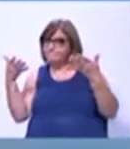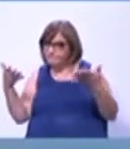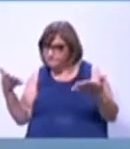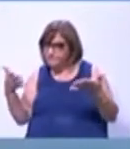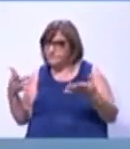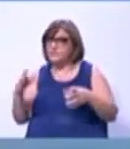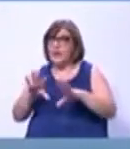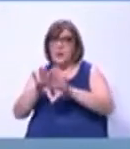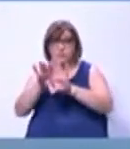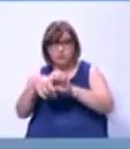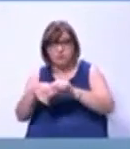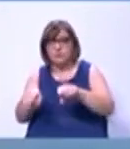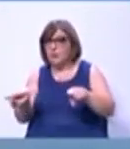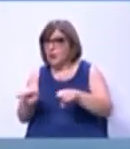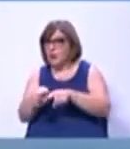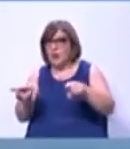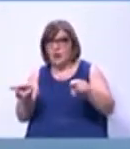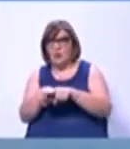São danos mesmo